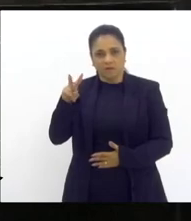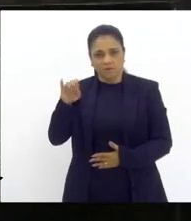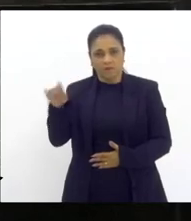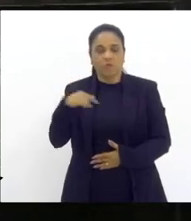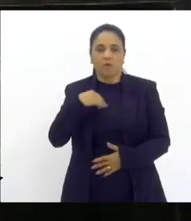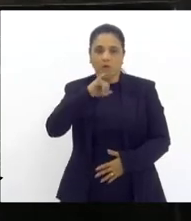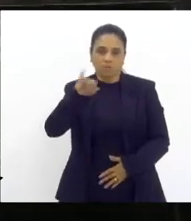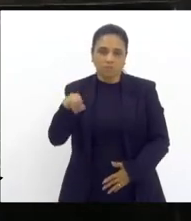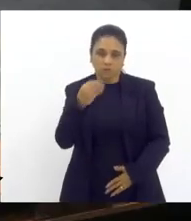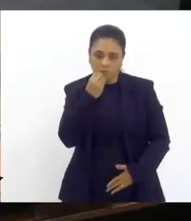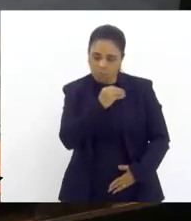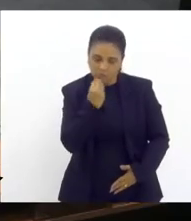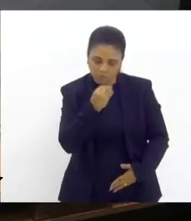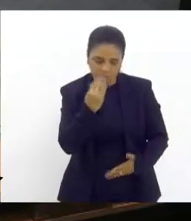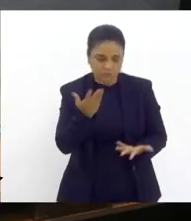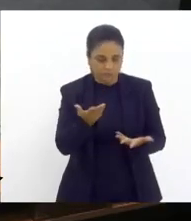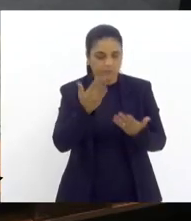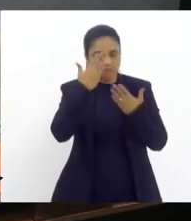oportunidade